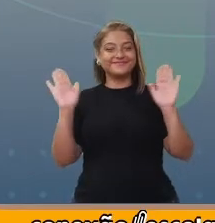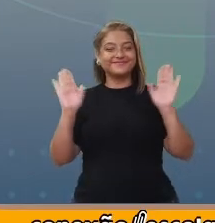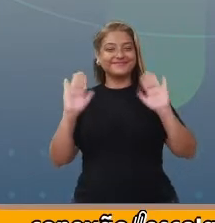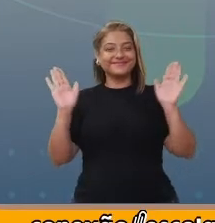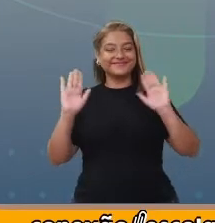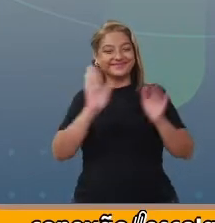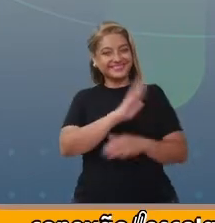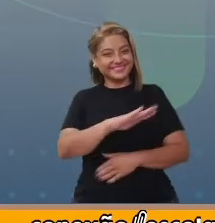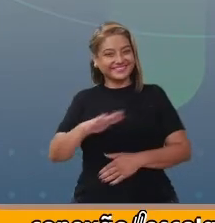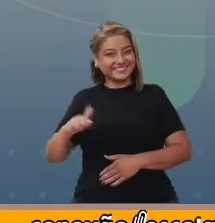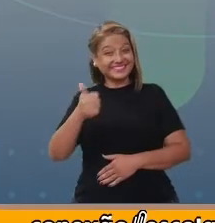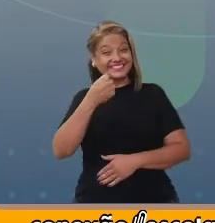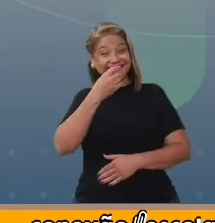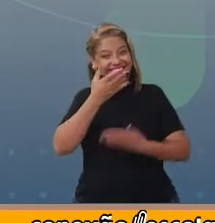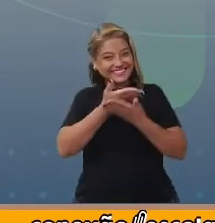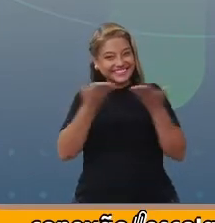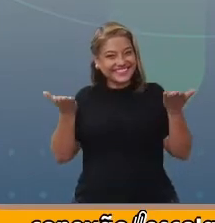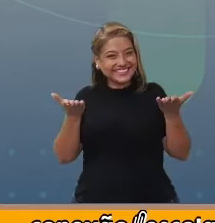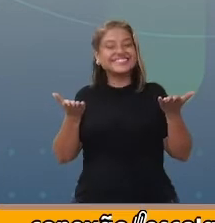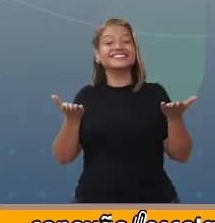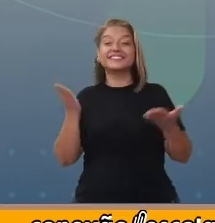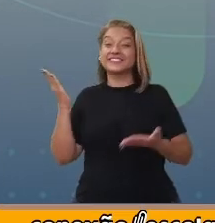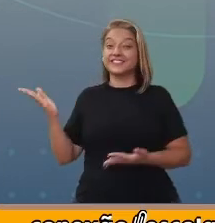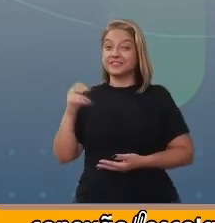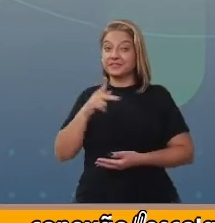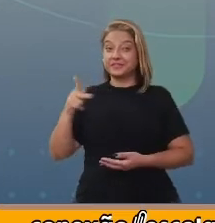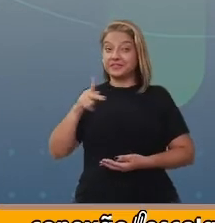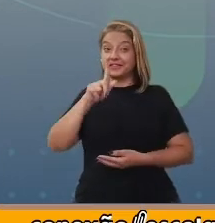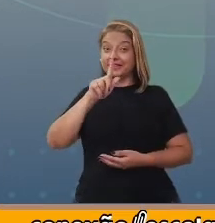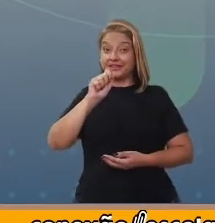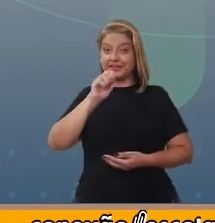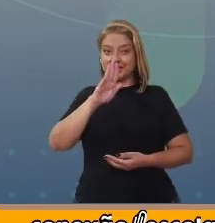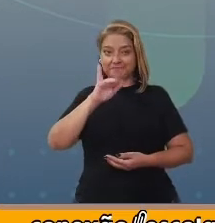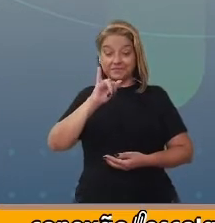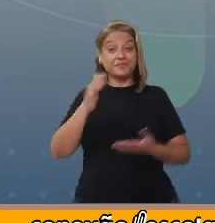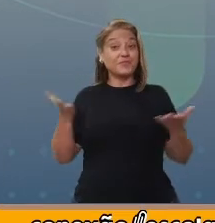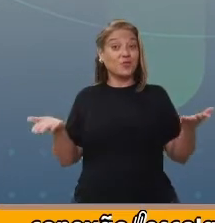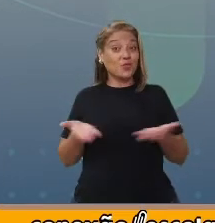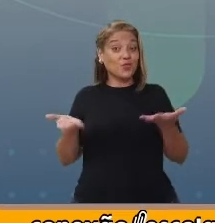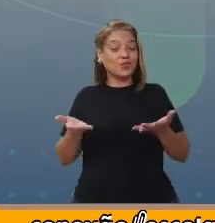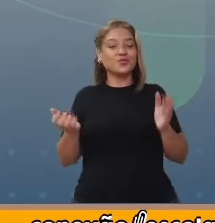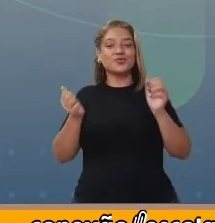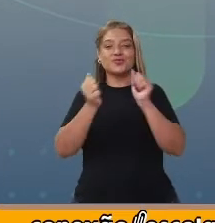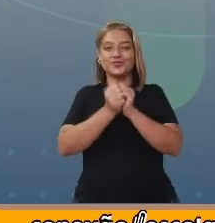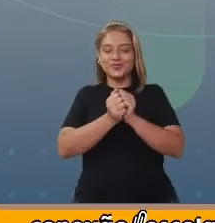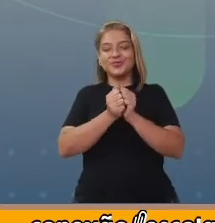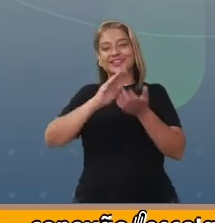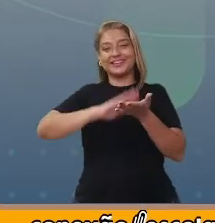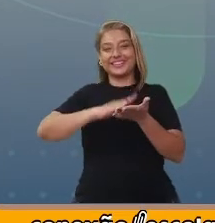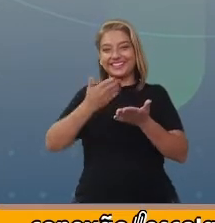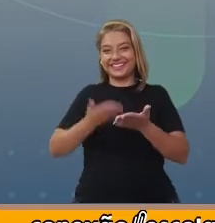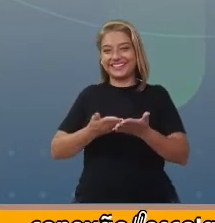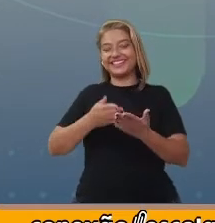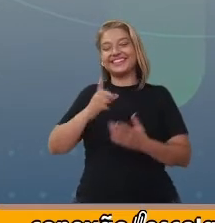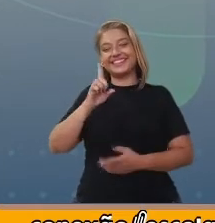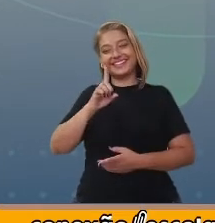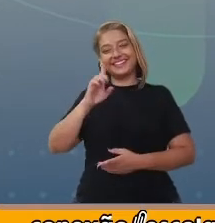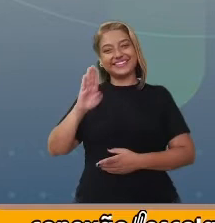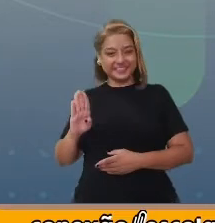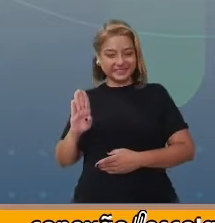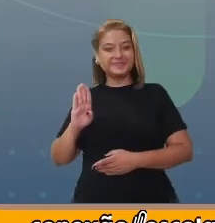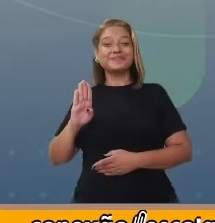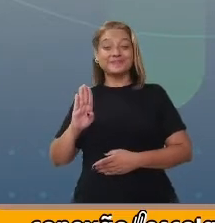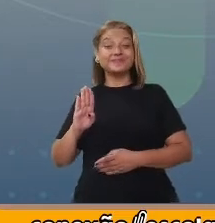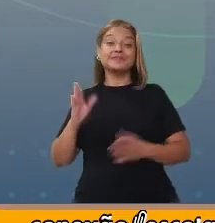Olá, crianças! Tudo bem? Eu sou a professora Gabi e estou aqui juntamente com a intérprete Débora